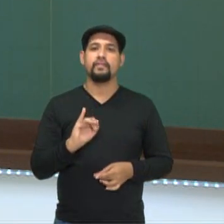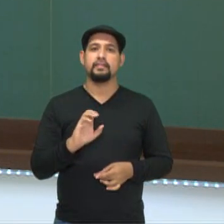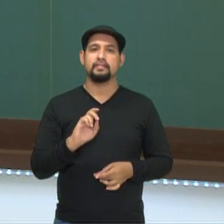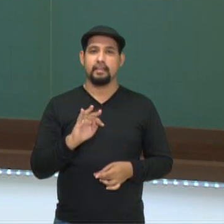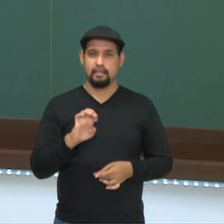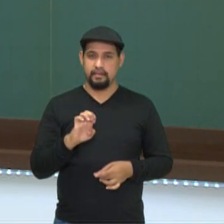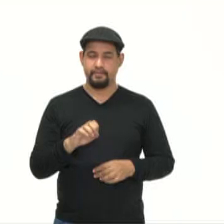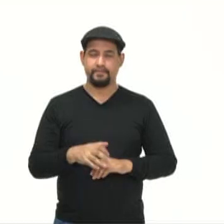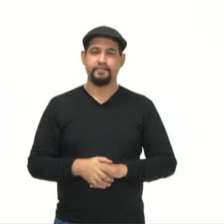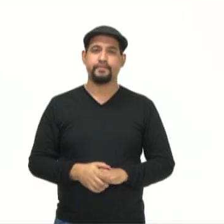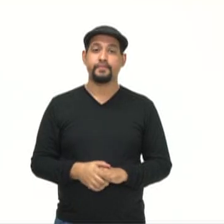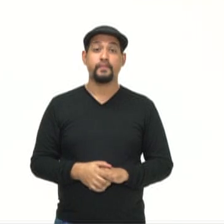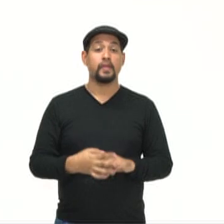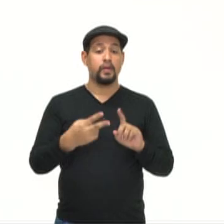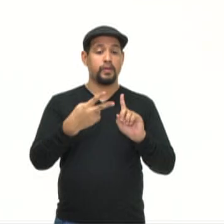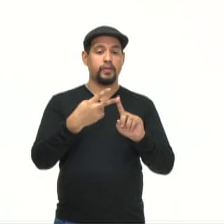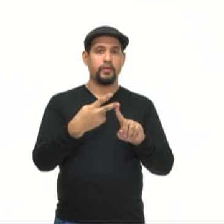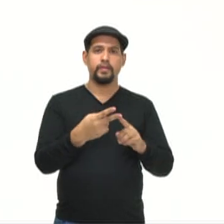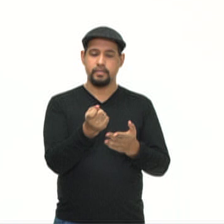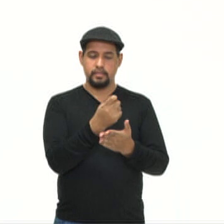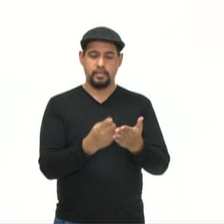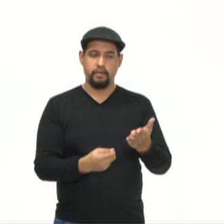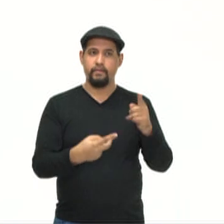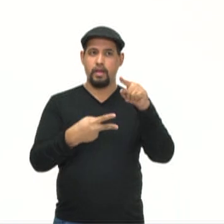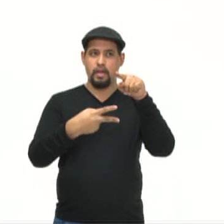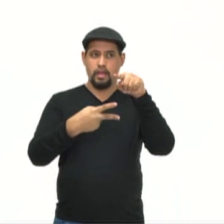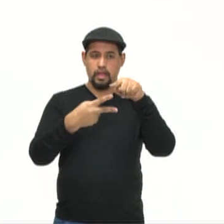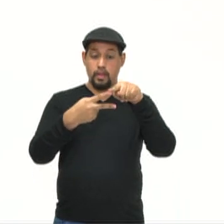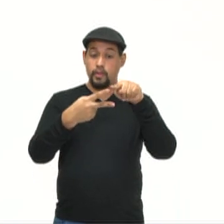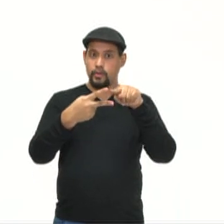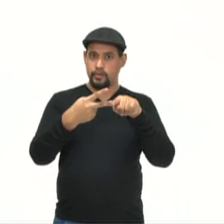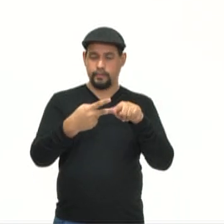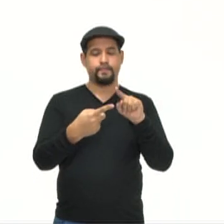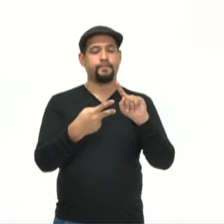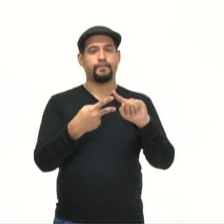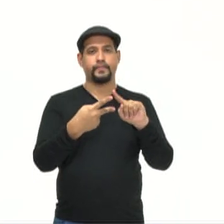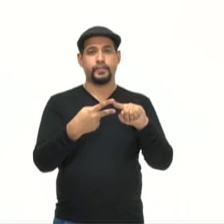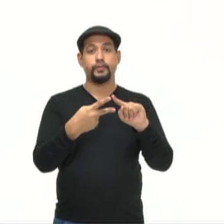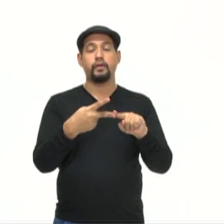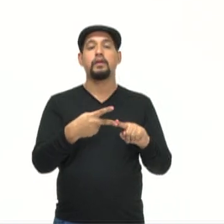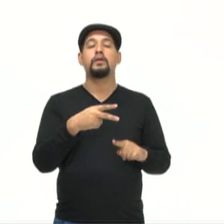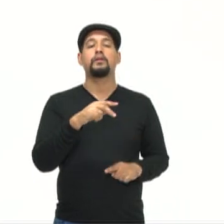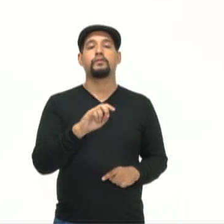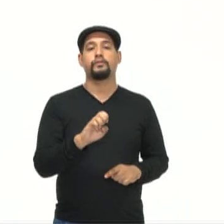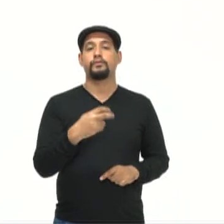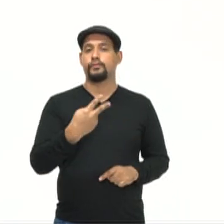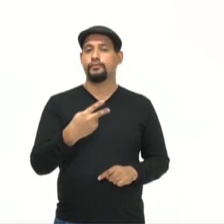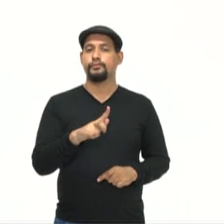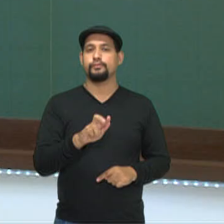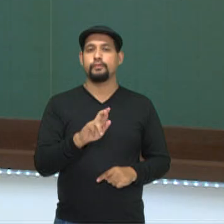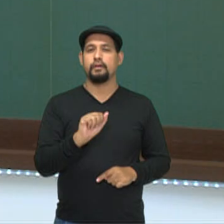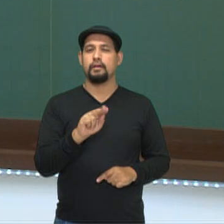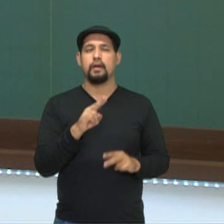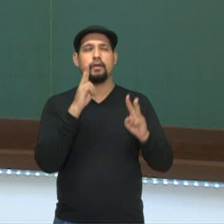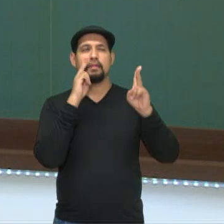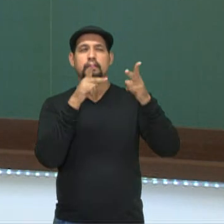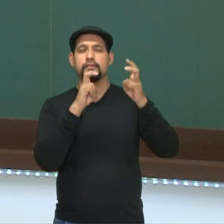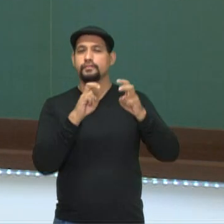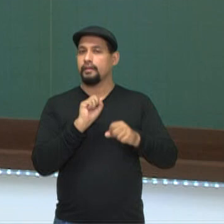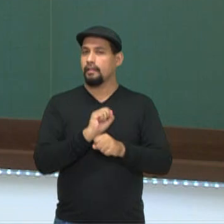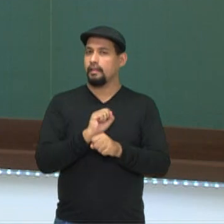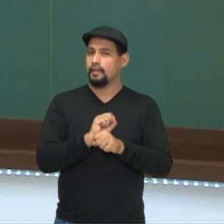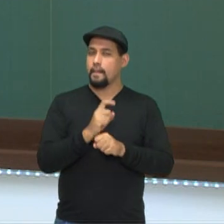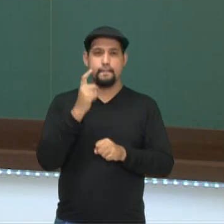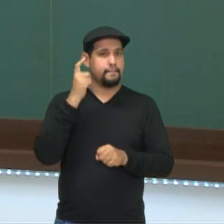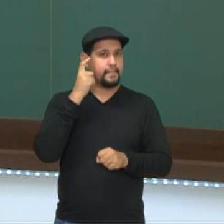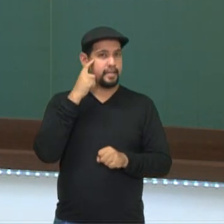2, olha lá. Escreva 2 equações que sejam do segundo grau e identifique os seus coeficientes. Vou dar um tempinho para